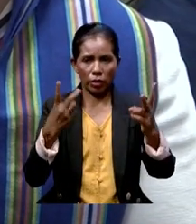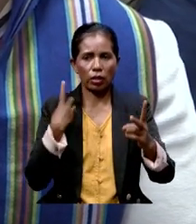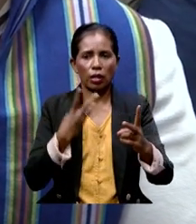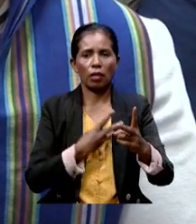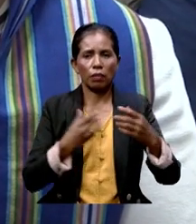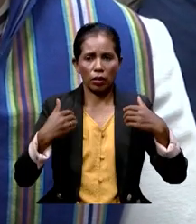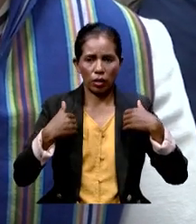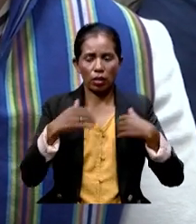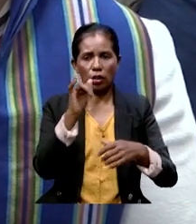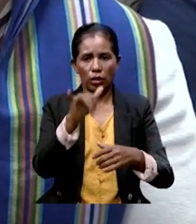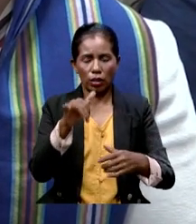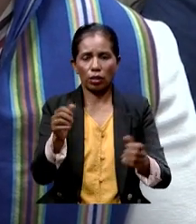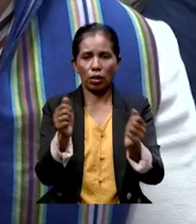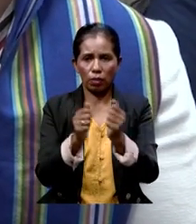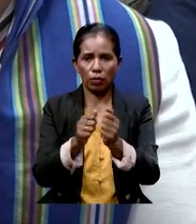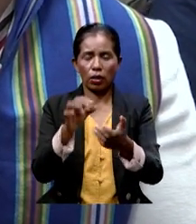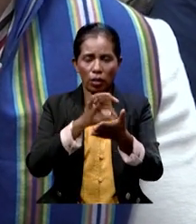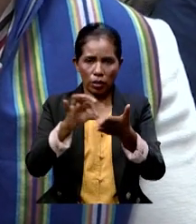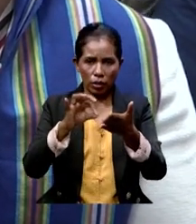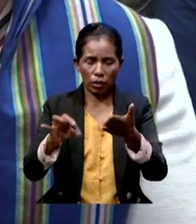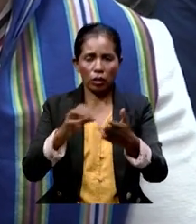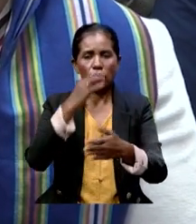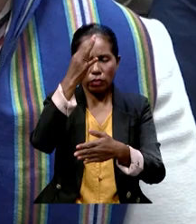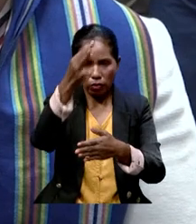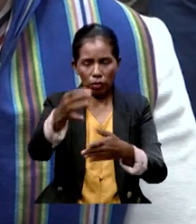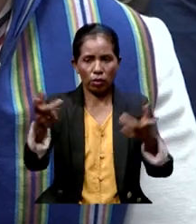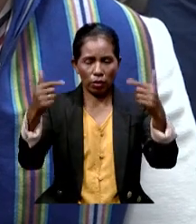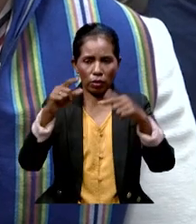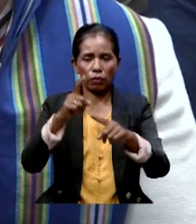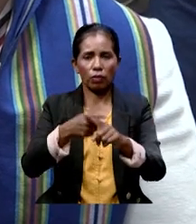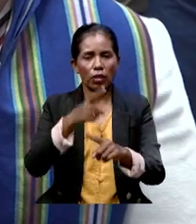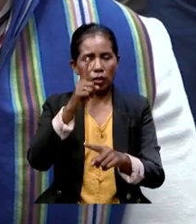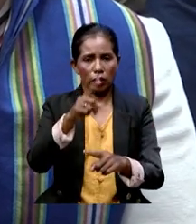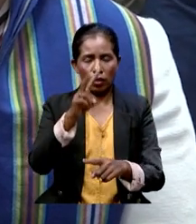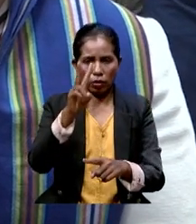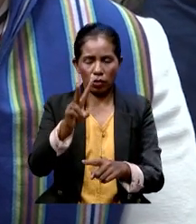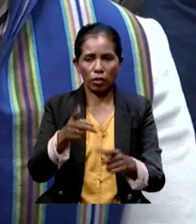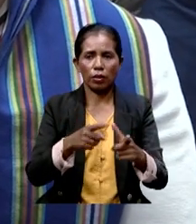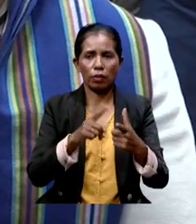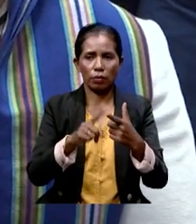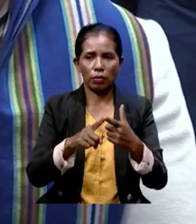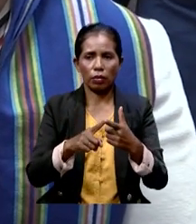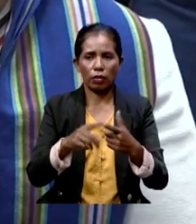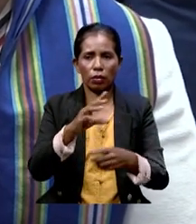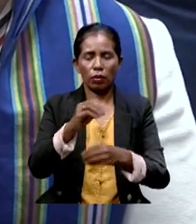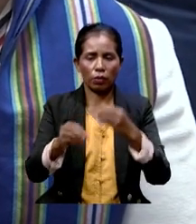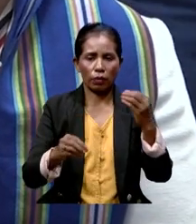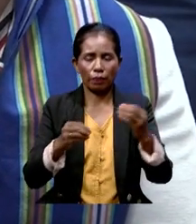acordo Lubuquida, que a tua sina e a futuro mãe, fula ainda rua nelara, de liu e a área de